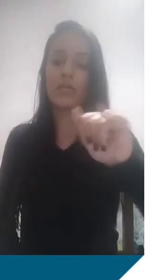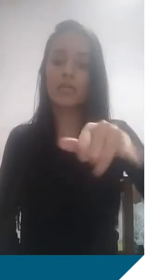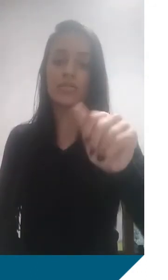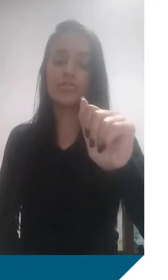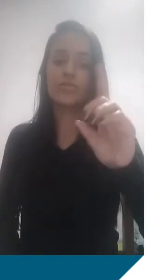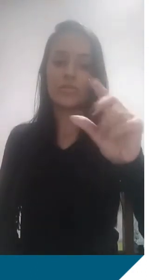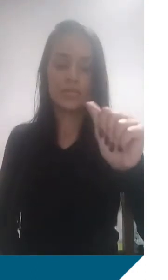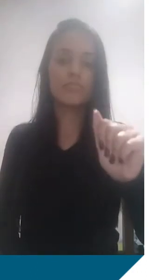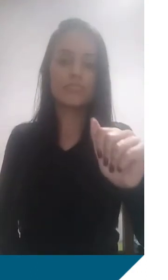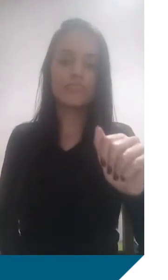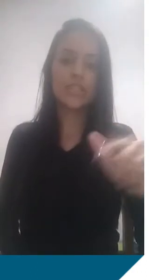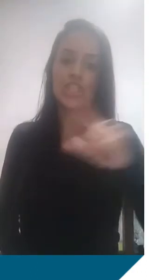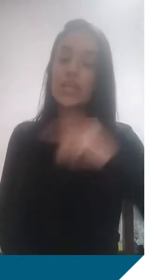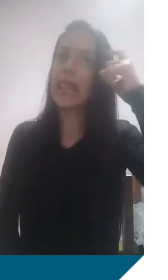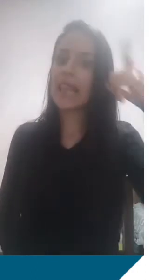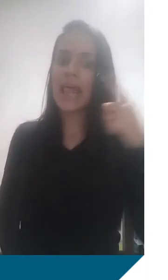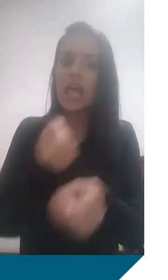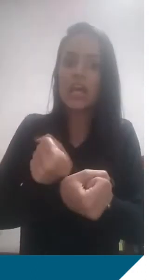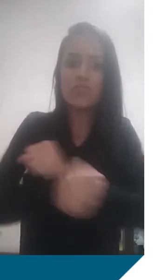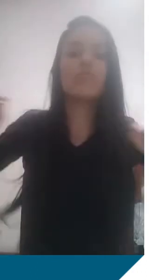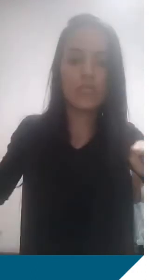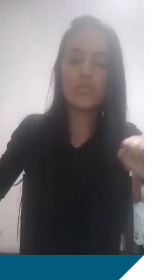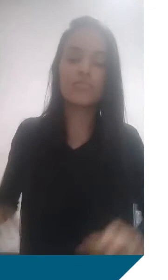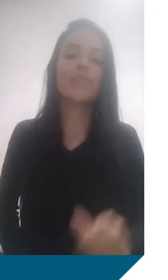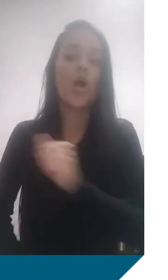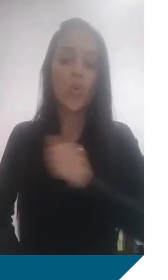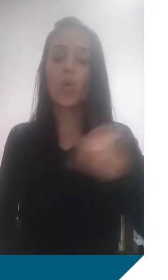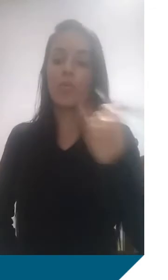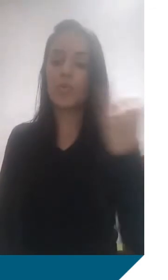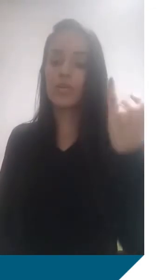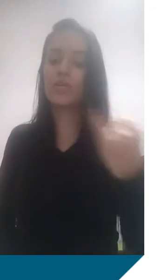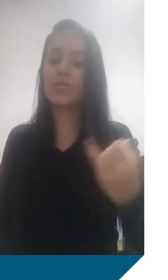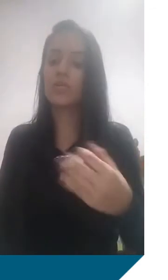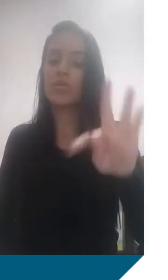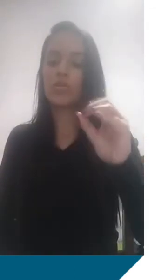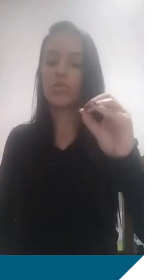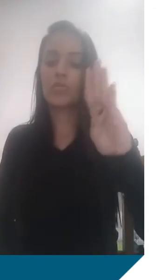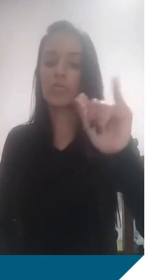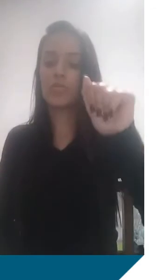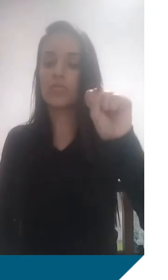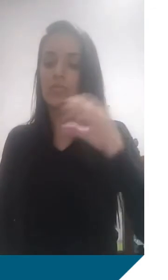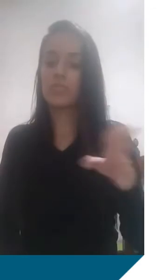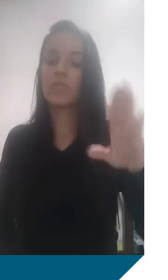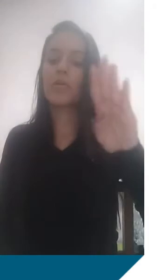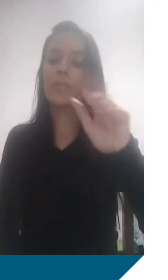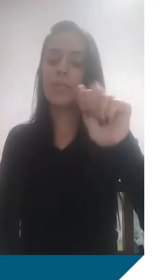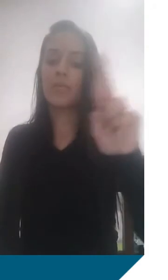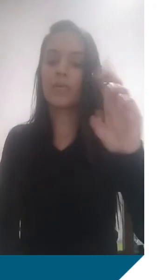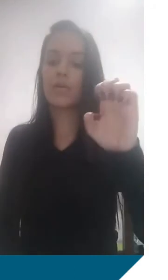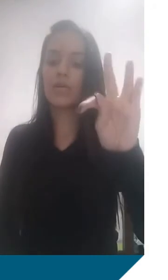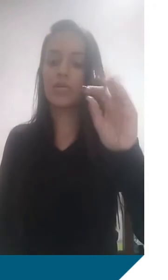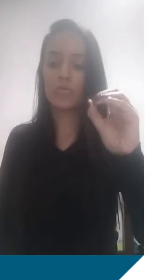e abolicionistas, e os principais autores eram Tobias Barreto, Castro Alves e Souza